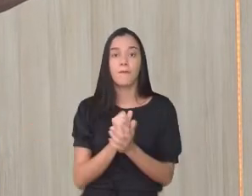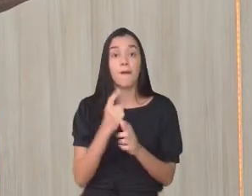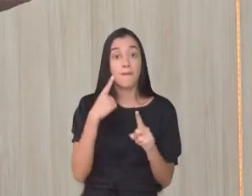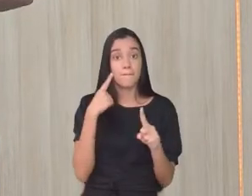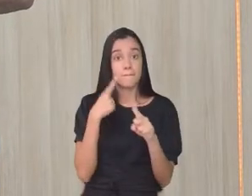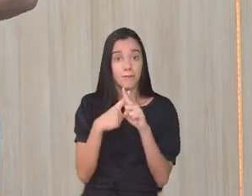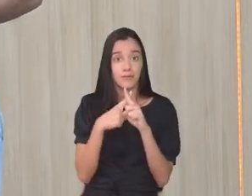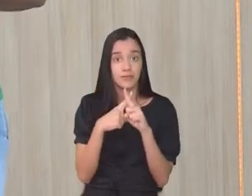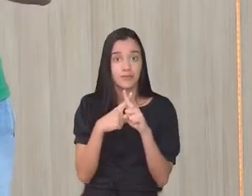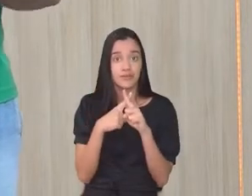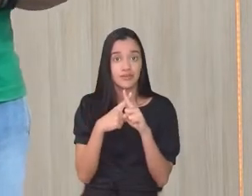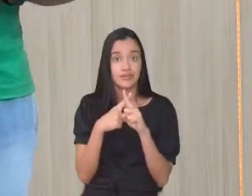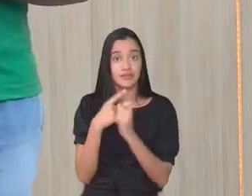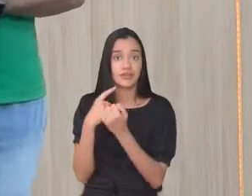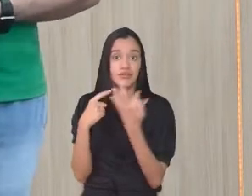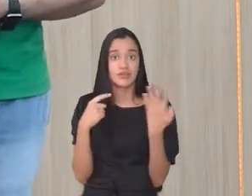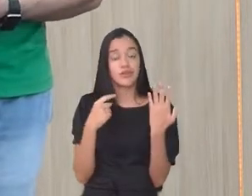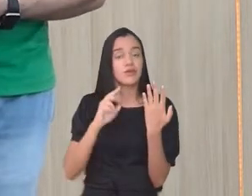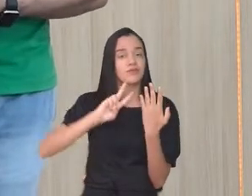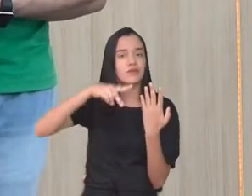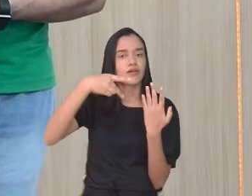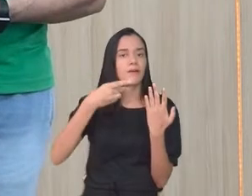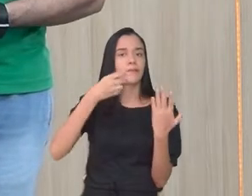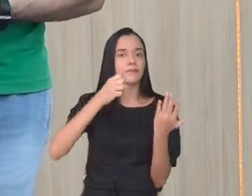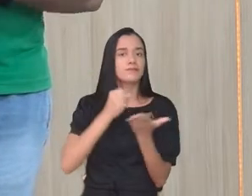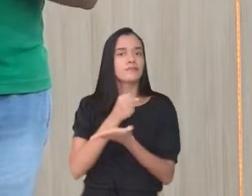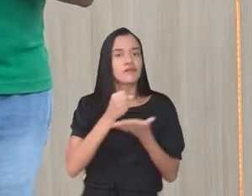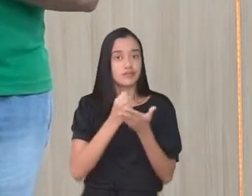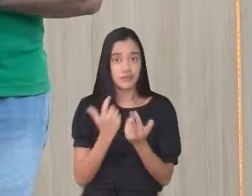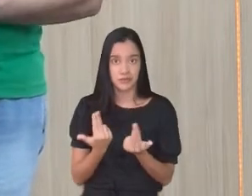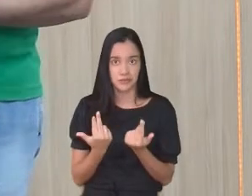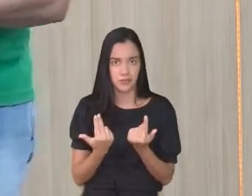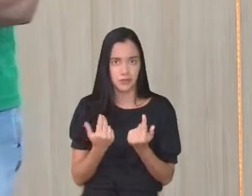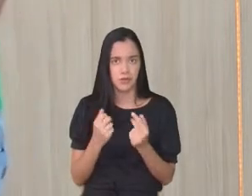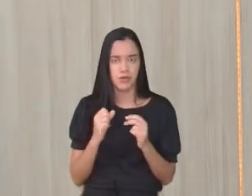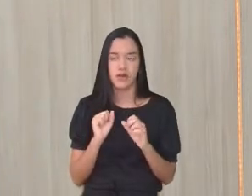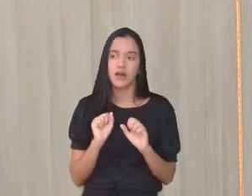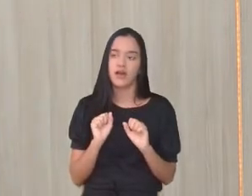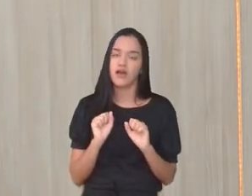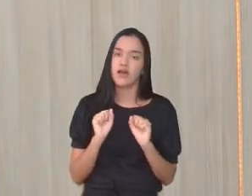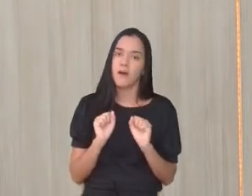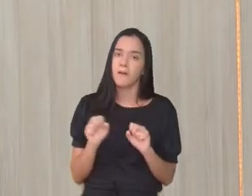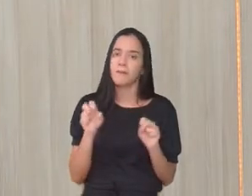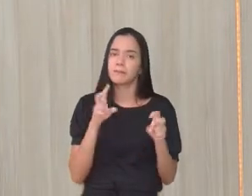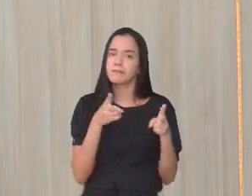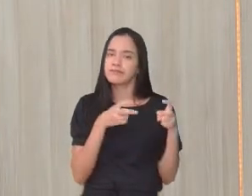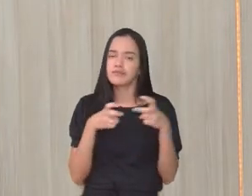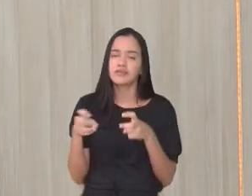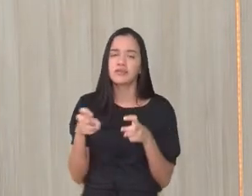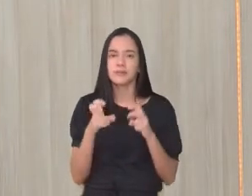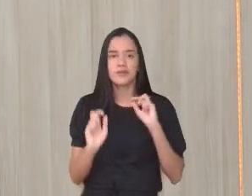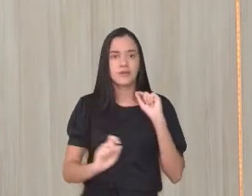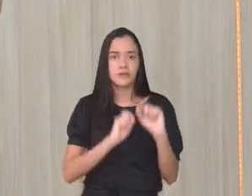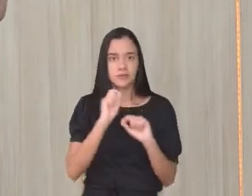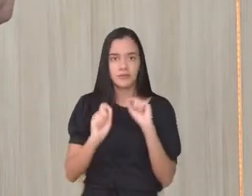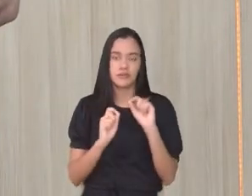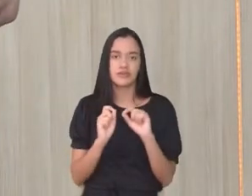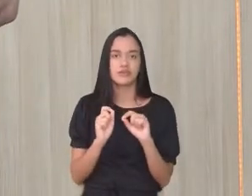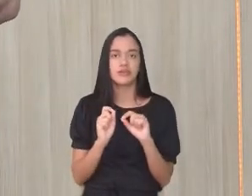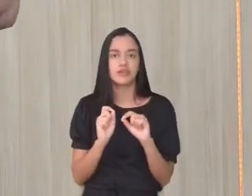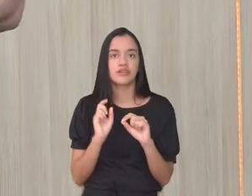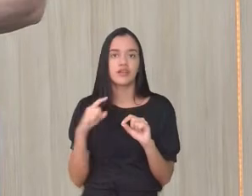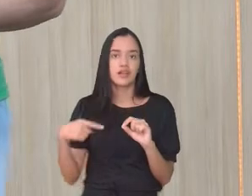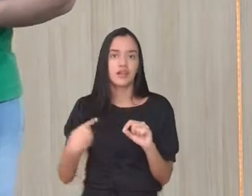multiplicação de potência de mesma base, certinho? Observou que da terceira propriedade a gente